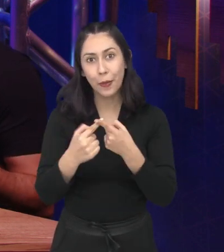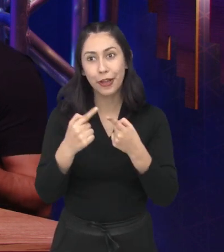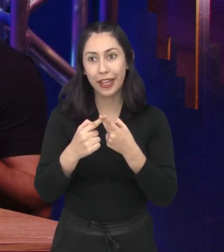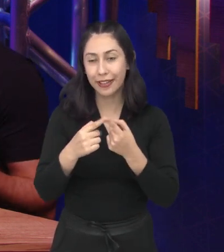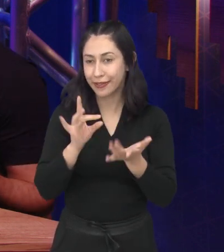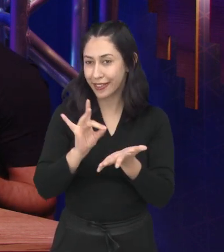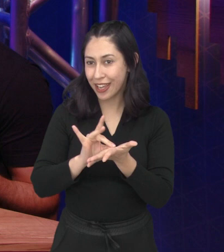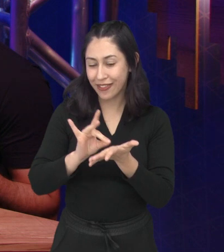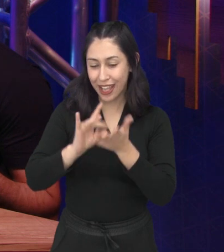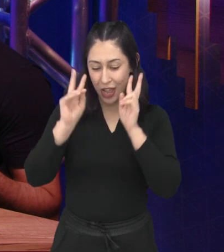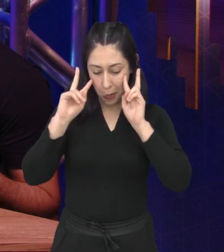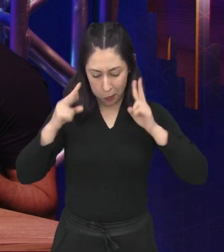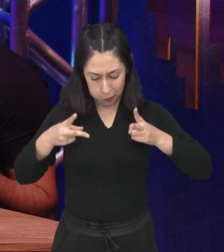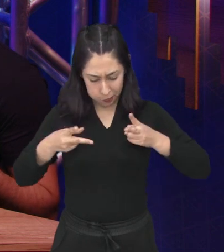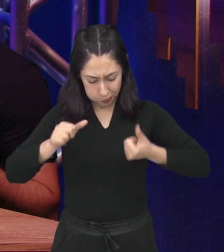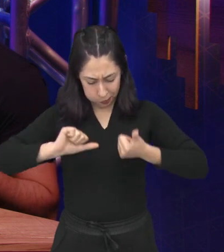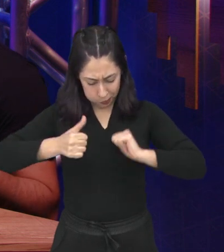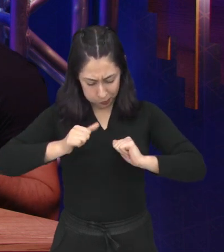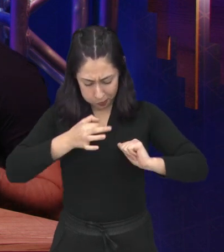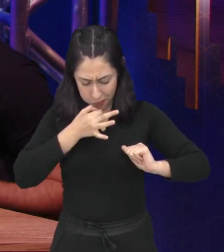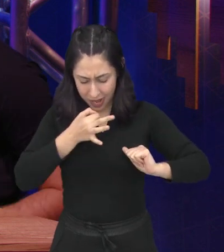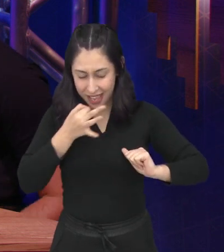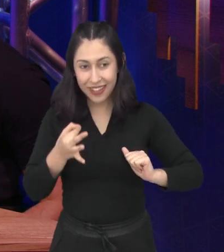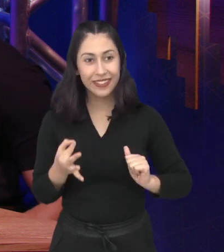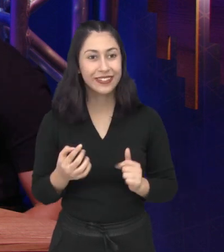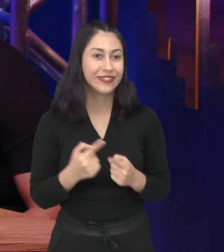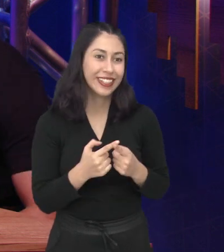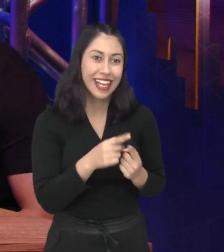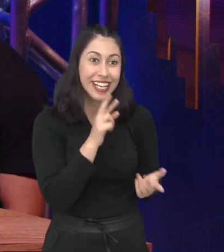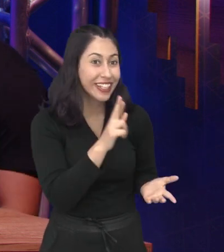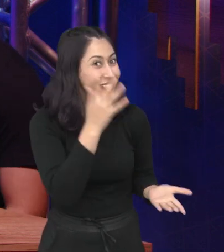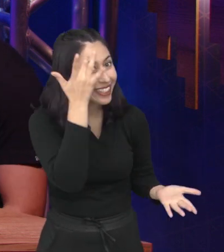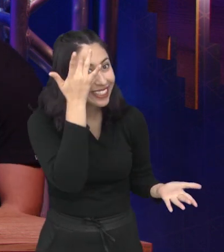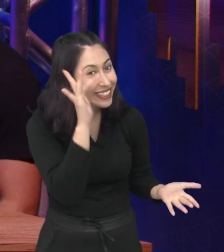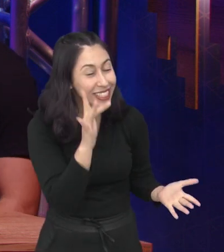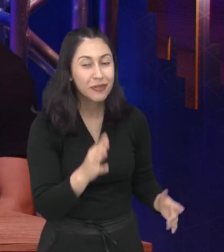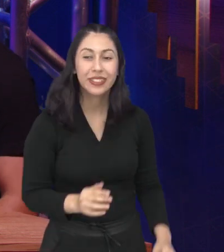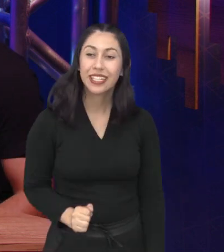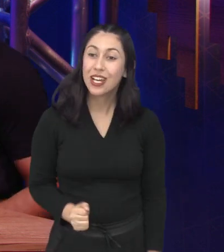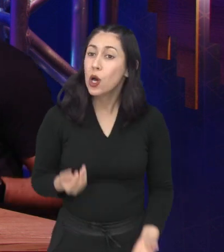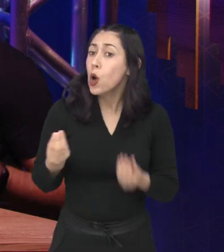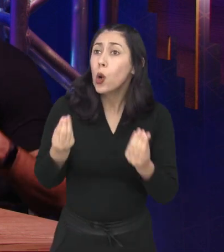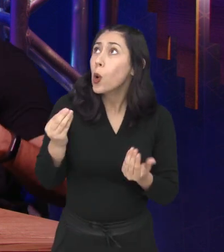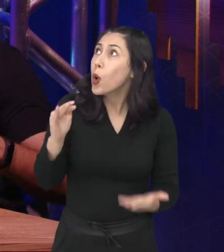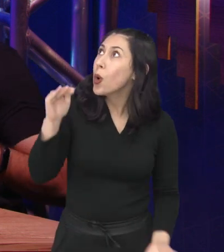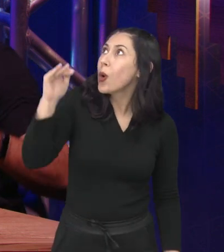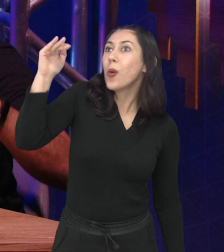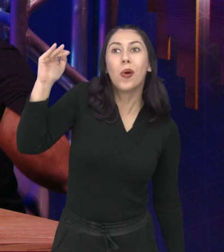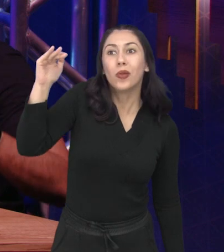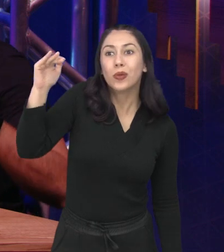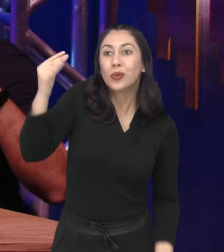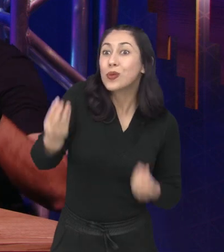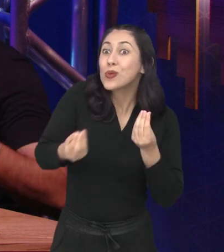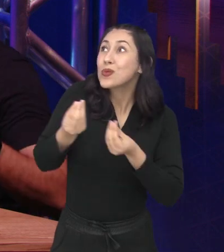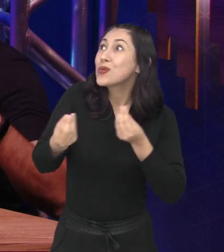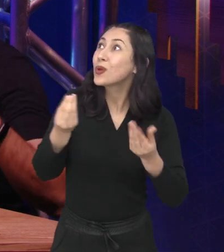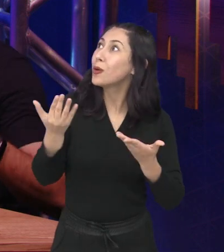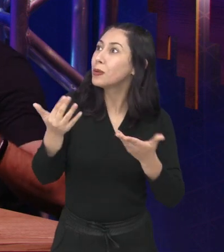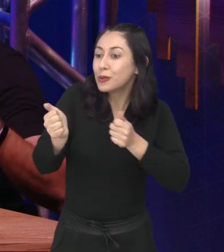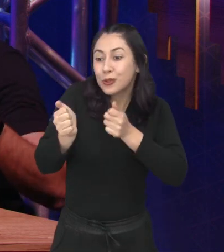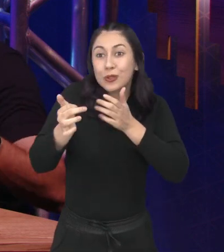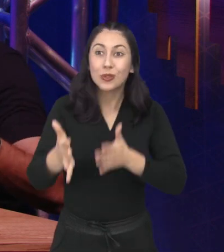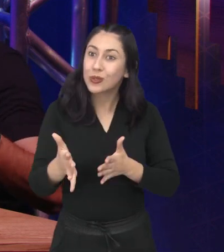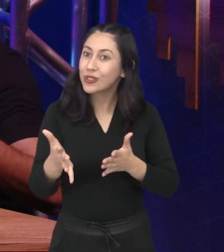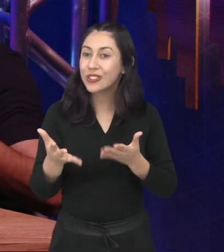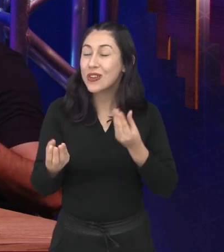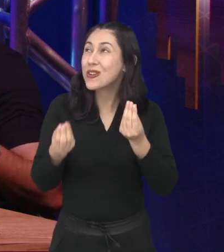explicar, é uma autocrítica o programa de hoje. Falar sobre algo que a gente não sabe a resposta. Como ser adulto, o que a gente precisa saber